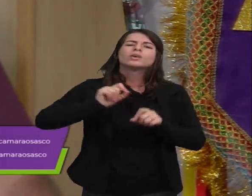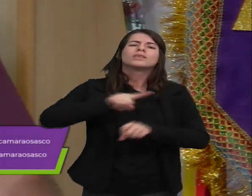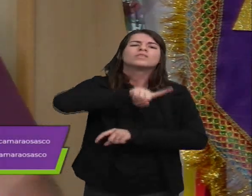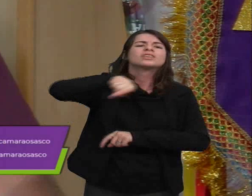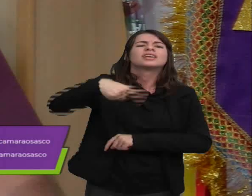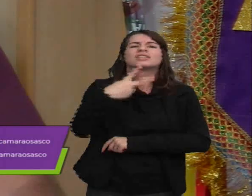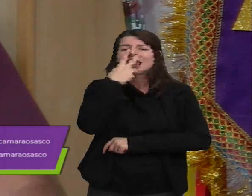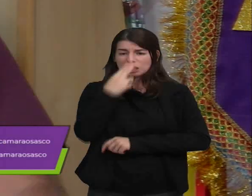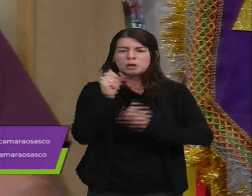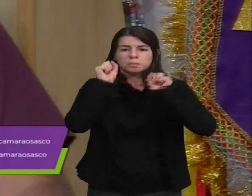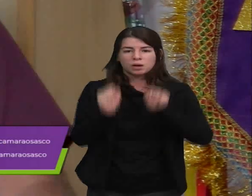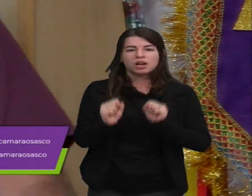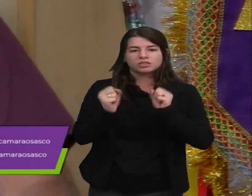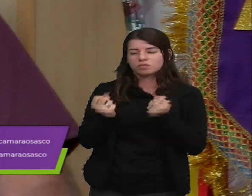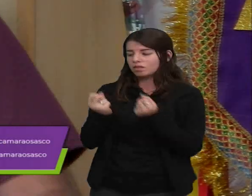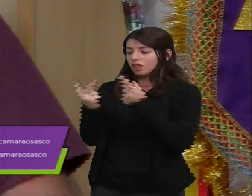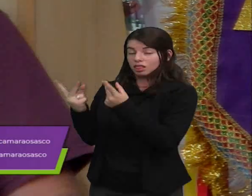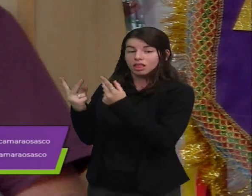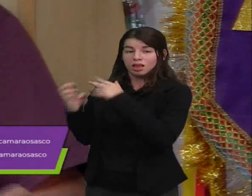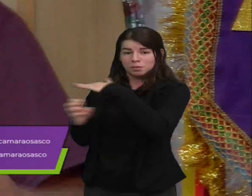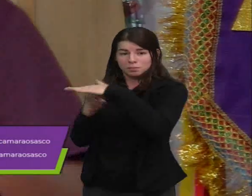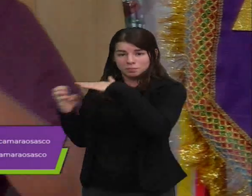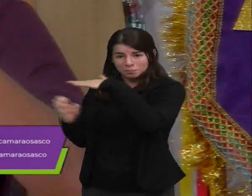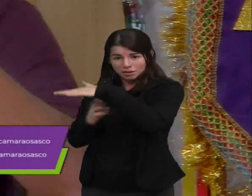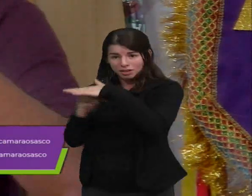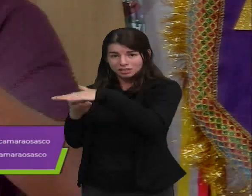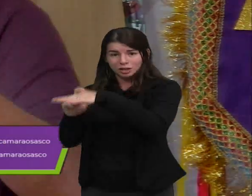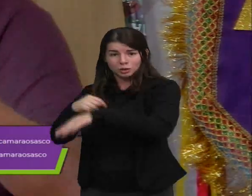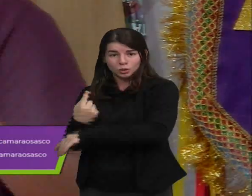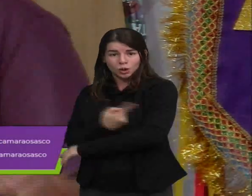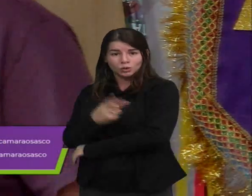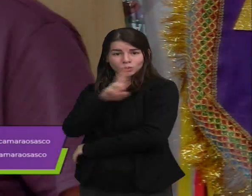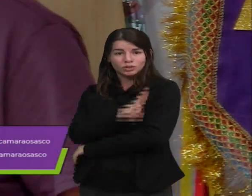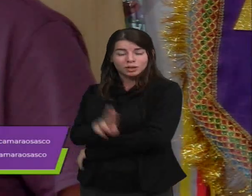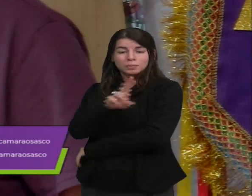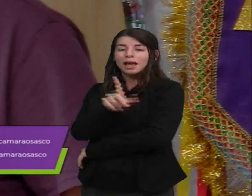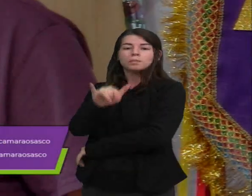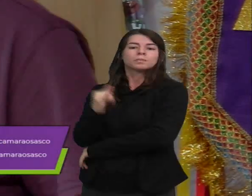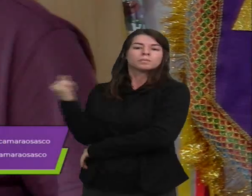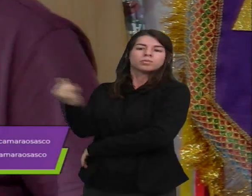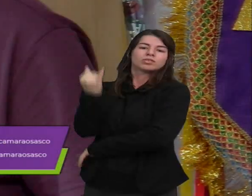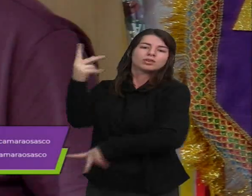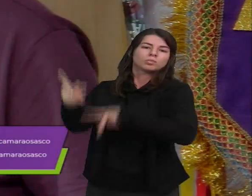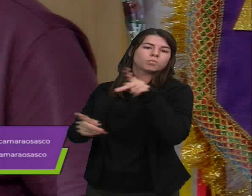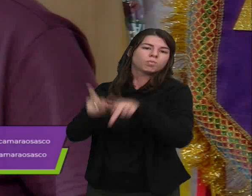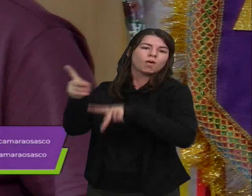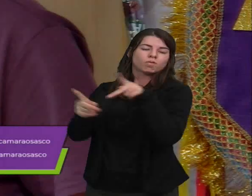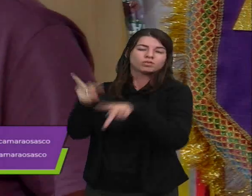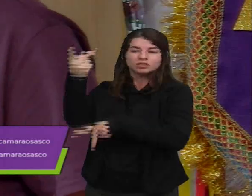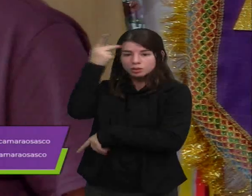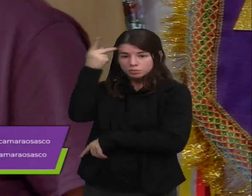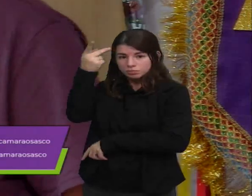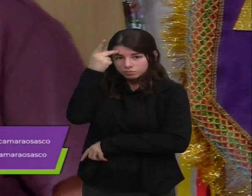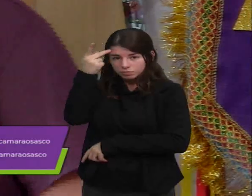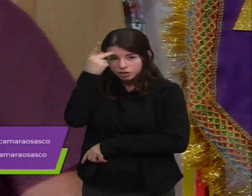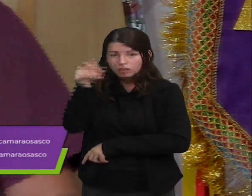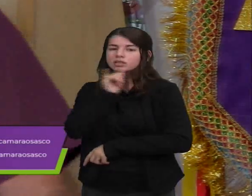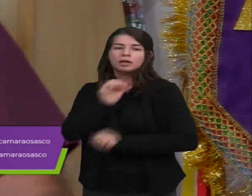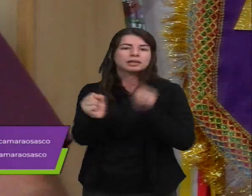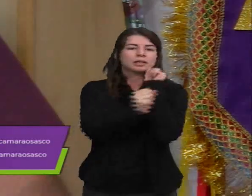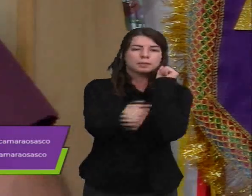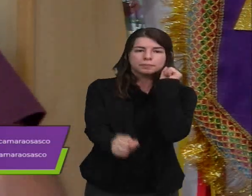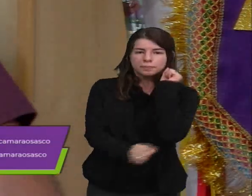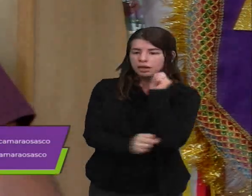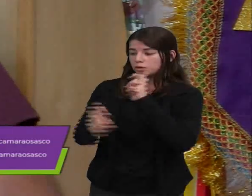acham da privatização dessas empresas que estão no centro do alvo do governador para serem privatizadas a Sabesp e o metrô e a